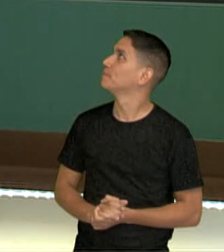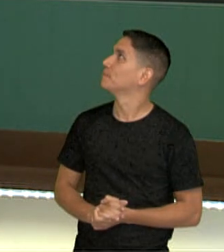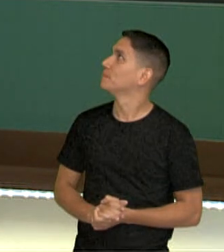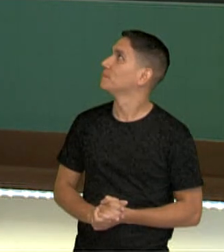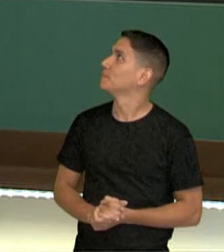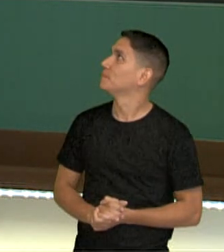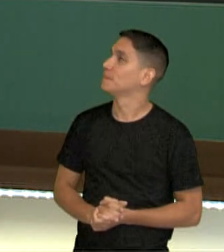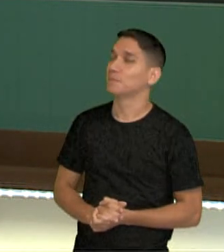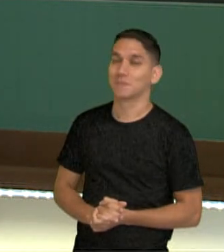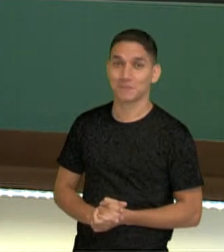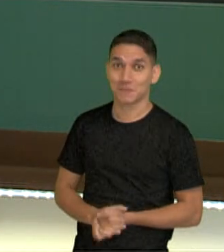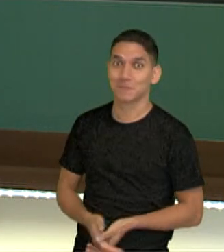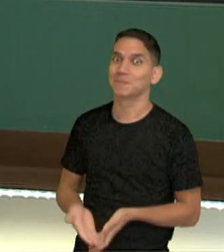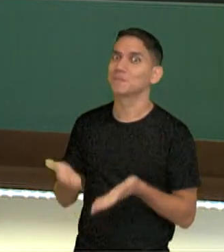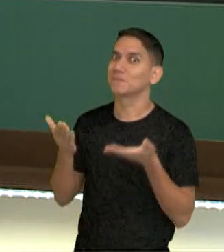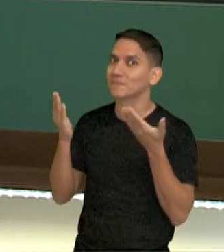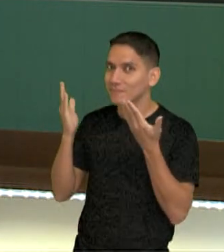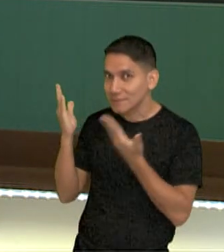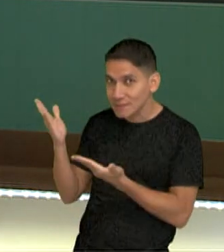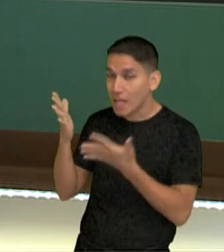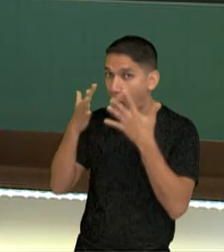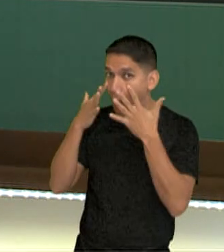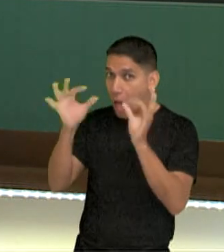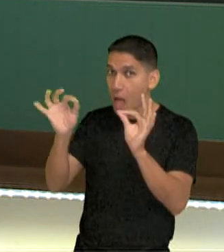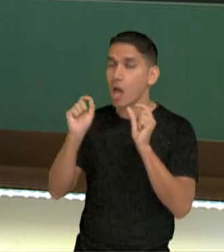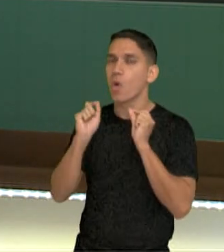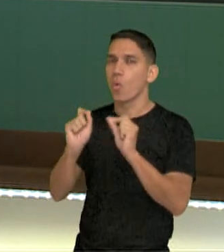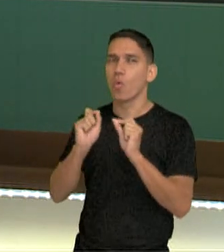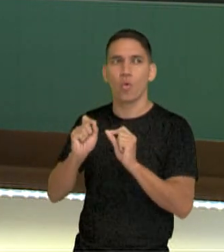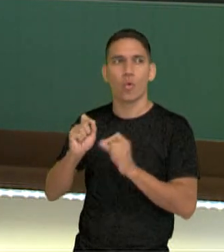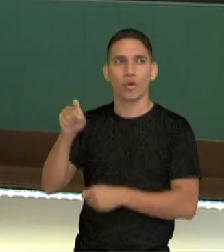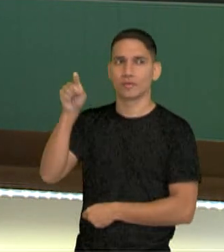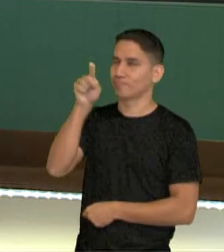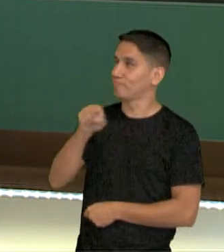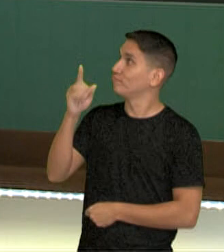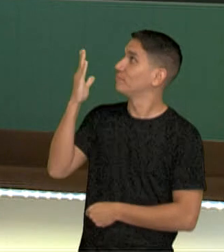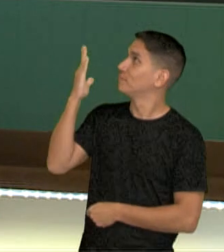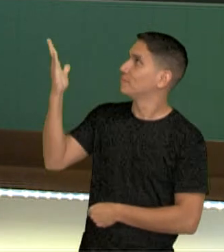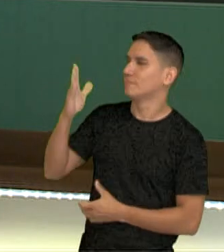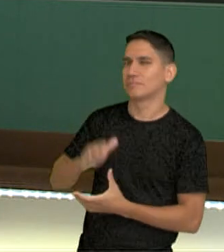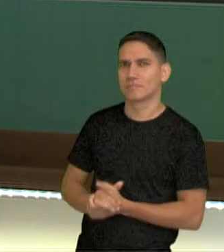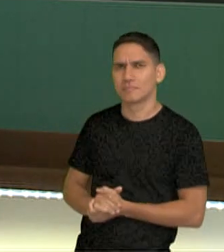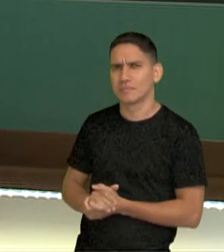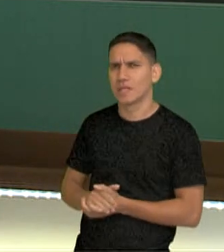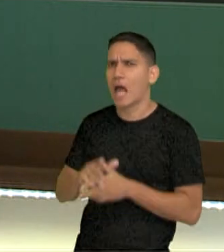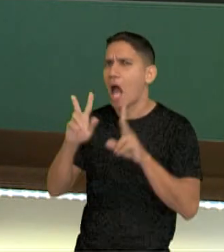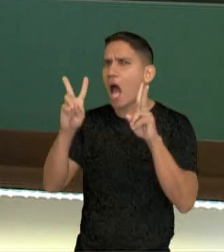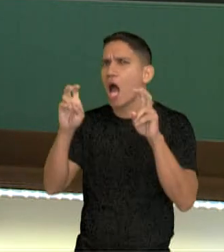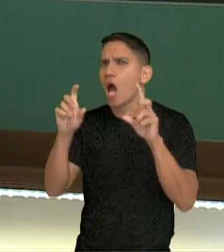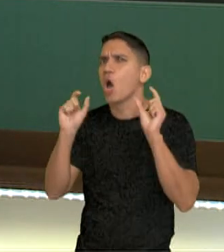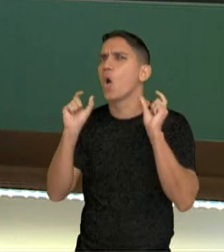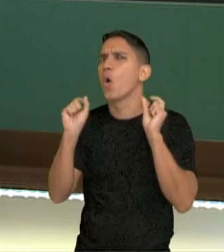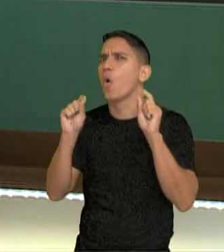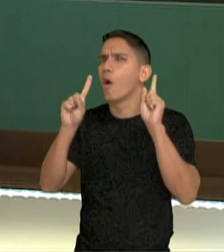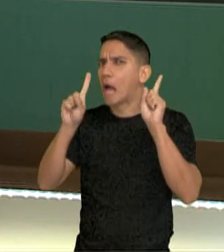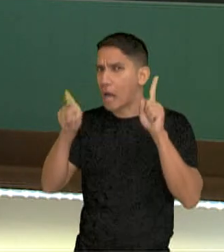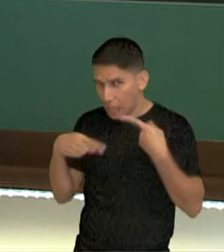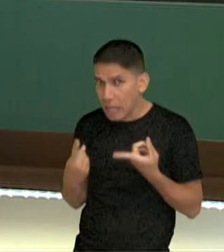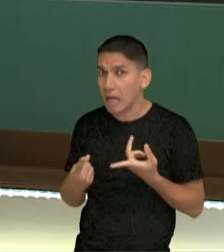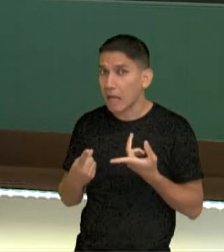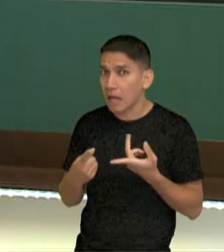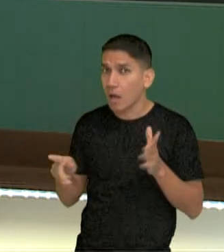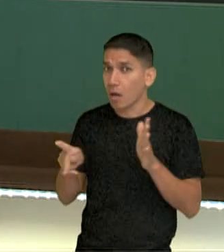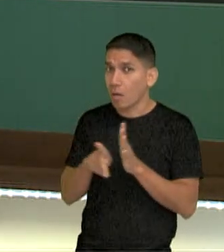Hoppy. Agora observe, isso aqui eu estou me referindo a